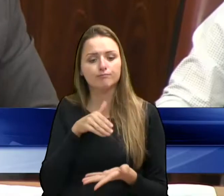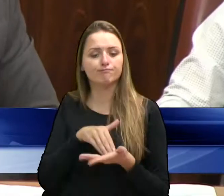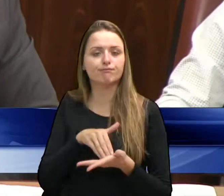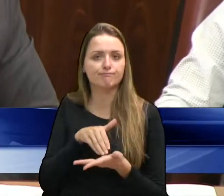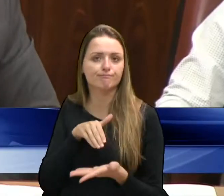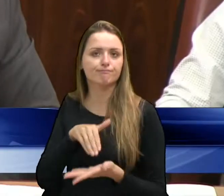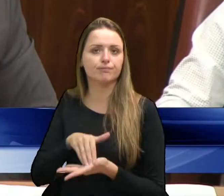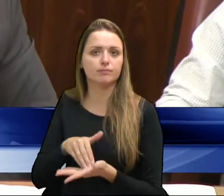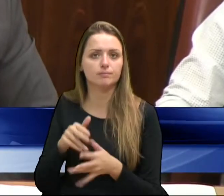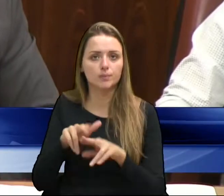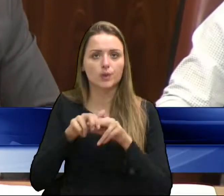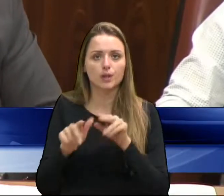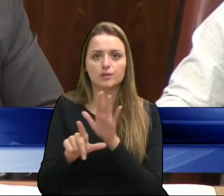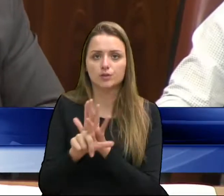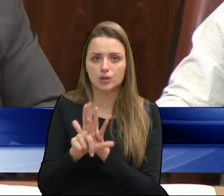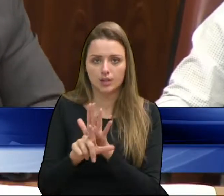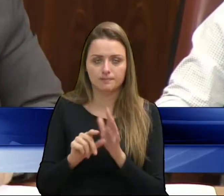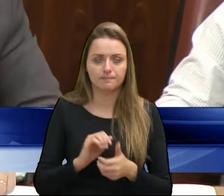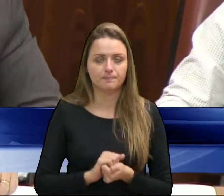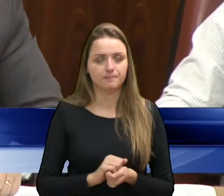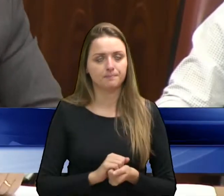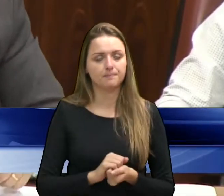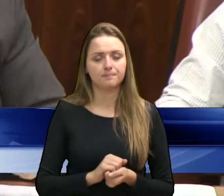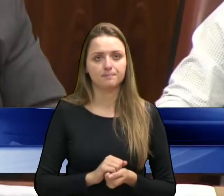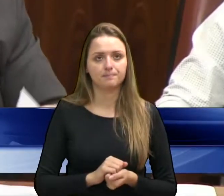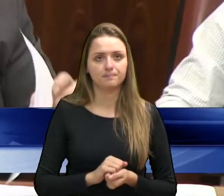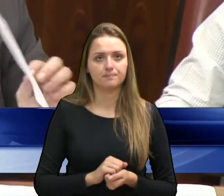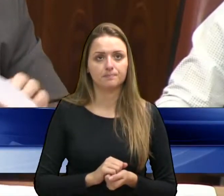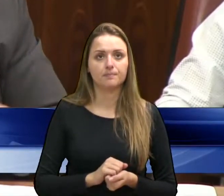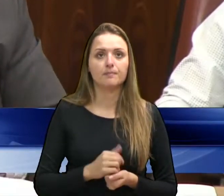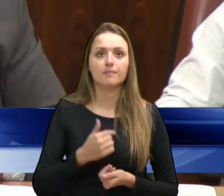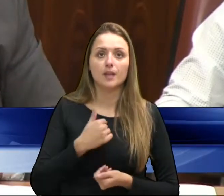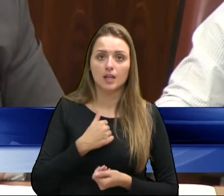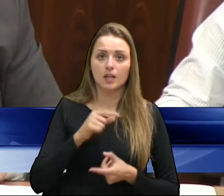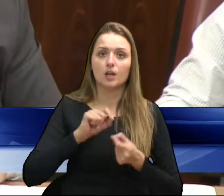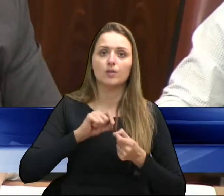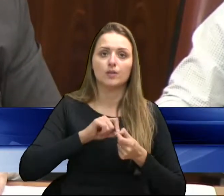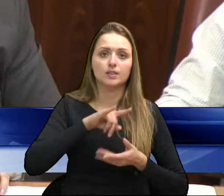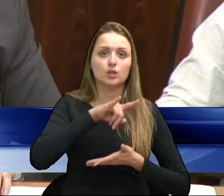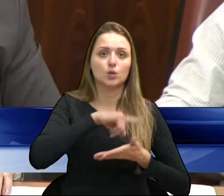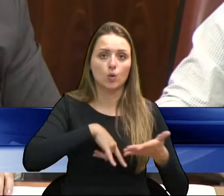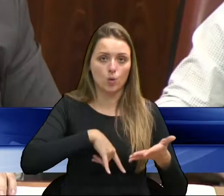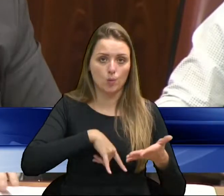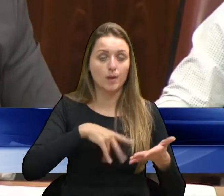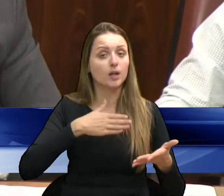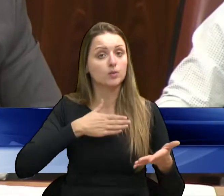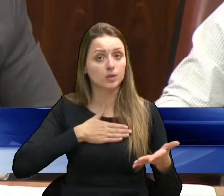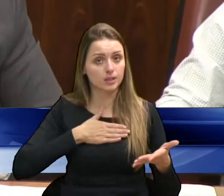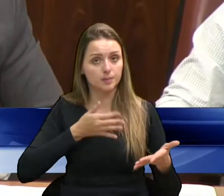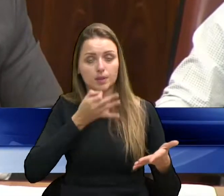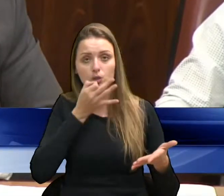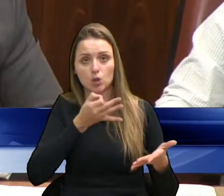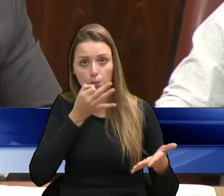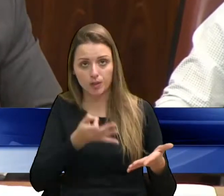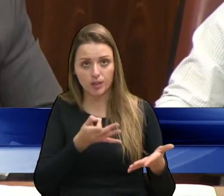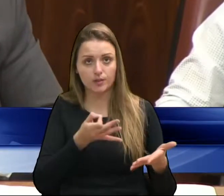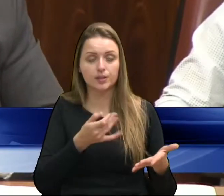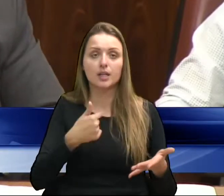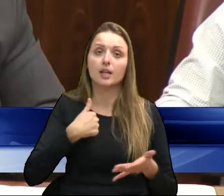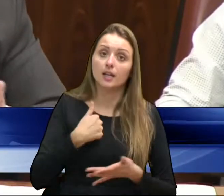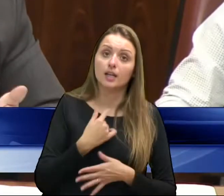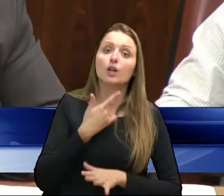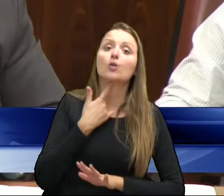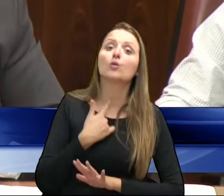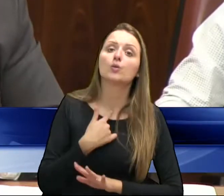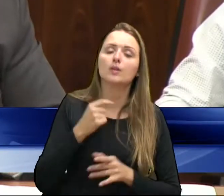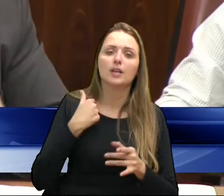por uma questão legislativa. Então, eu vou fazer o protocolo dessas sugestões. Gostaria, eu fiz